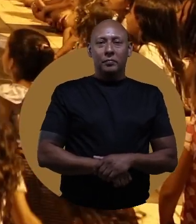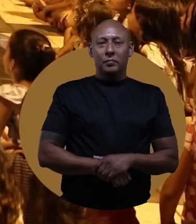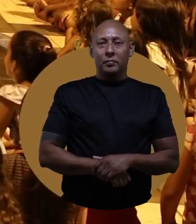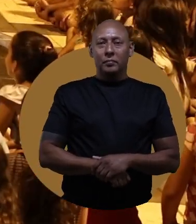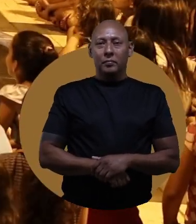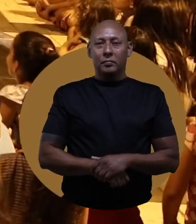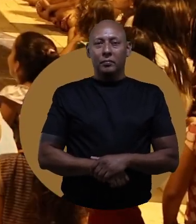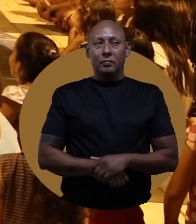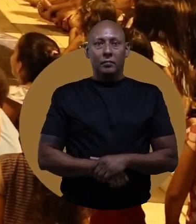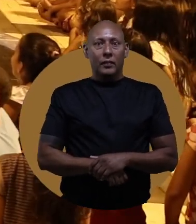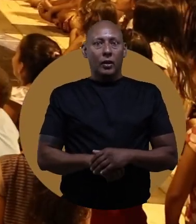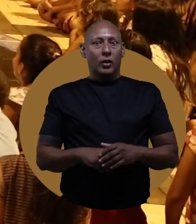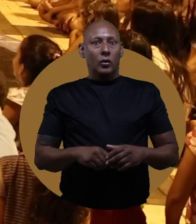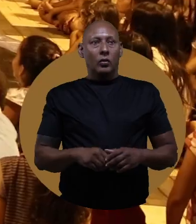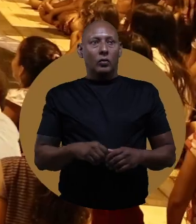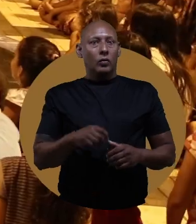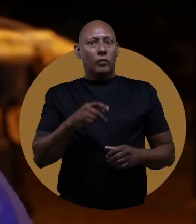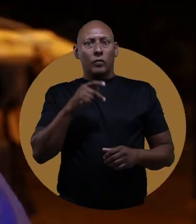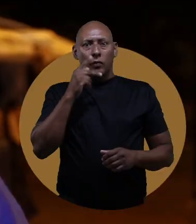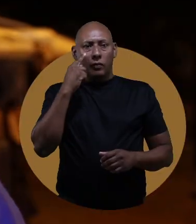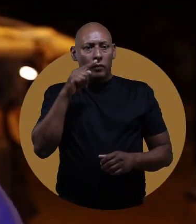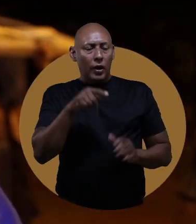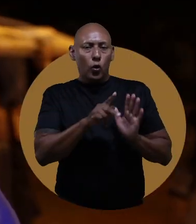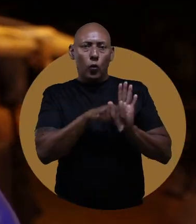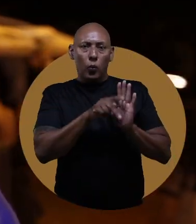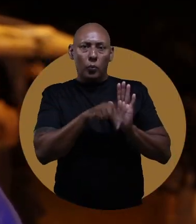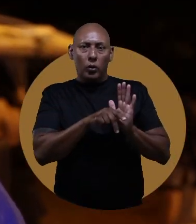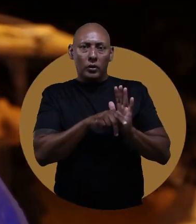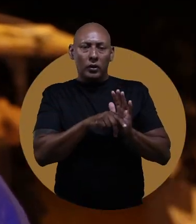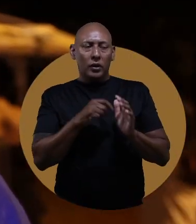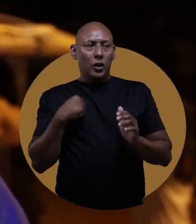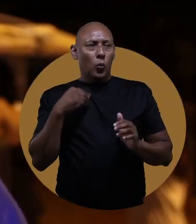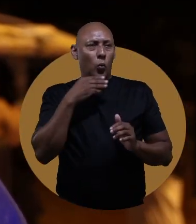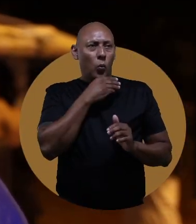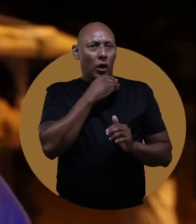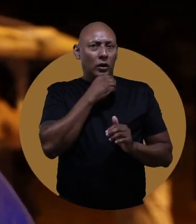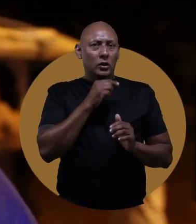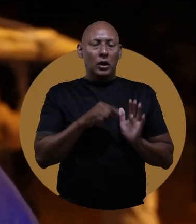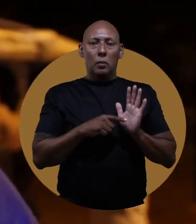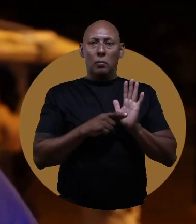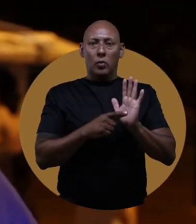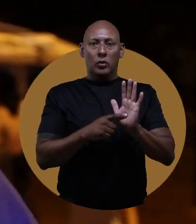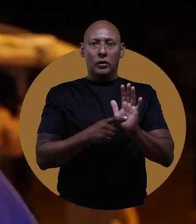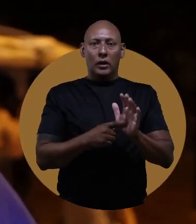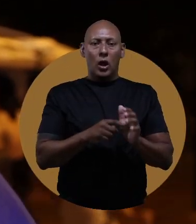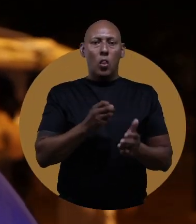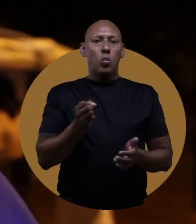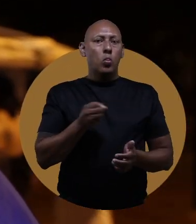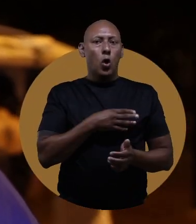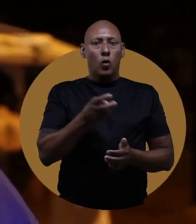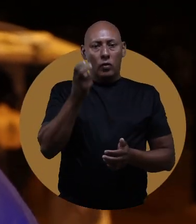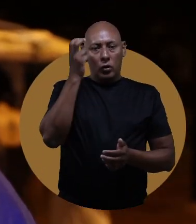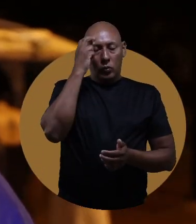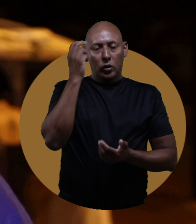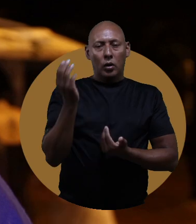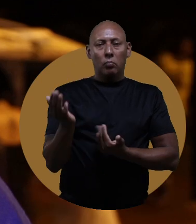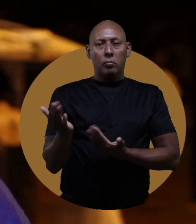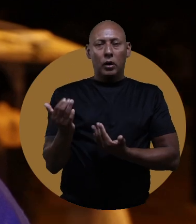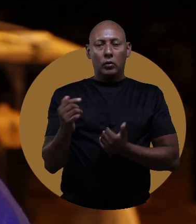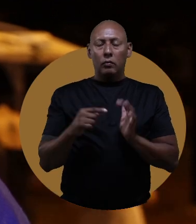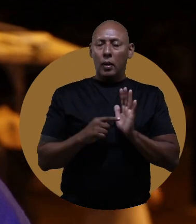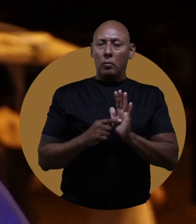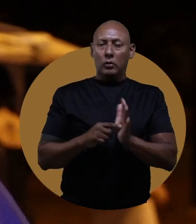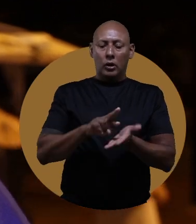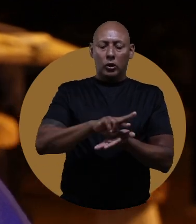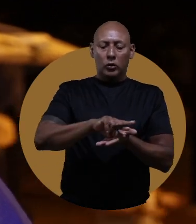A importância de realizar esse projeto, eu creio que é na apresentar novas culturas para os jovens, né? Mostrar